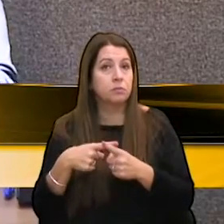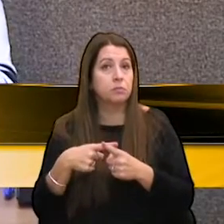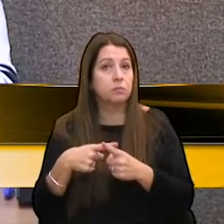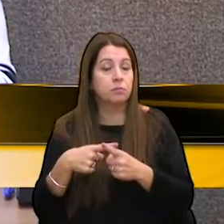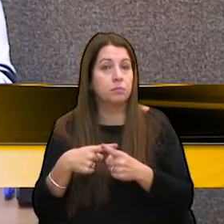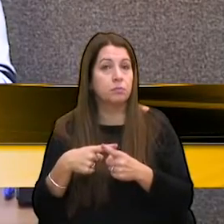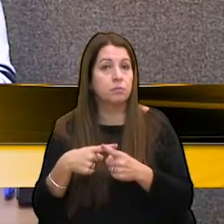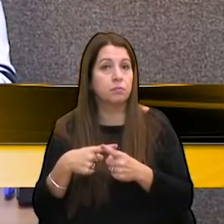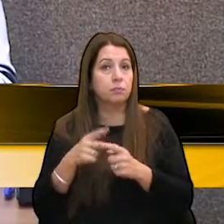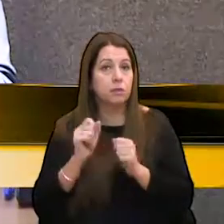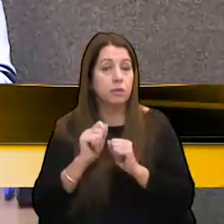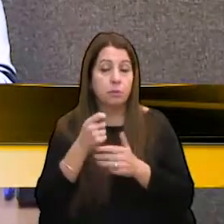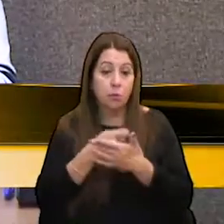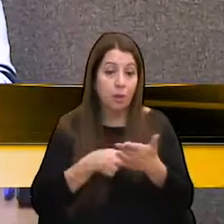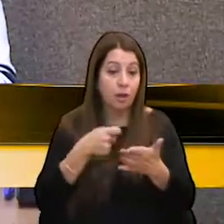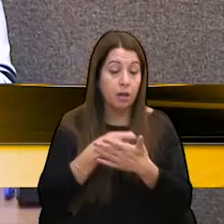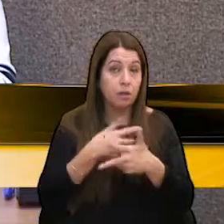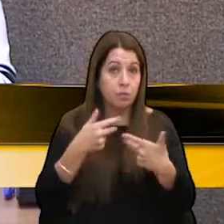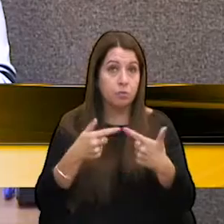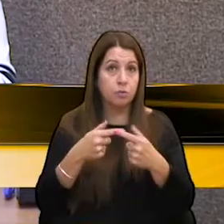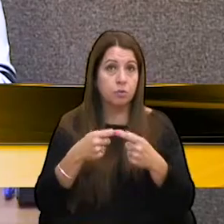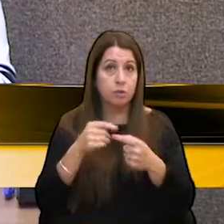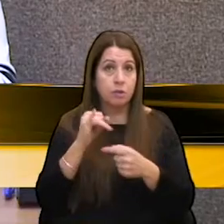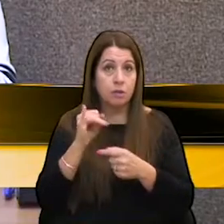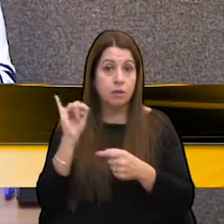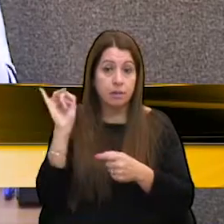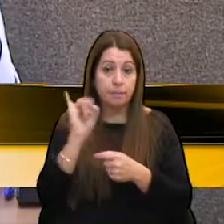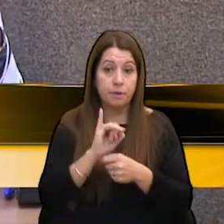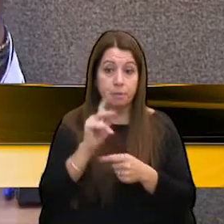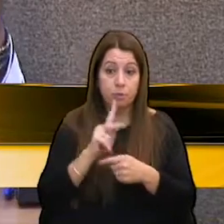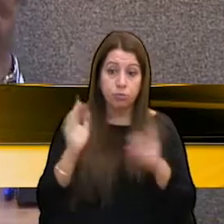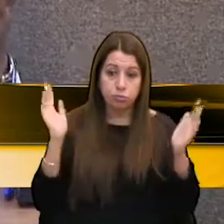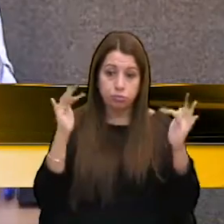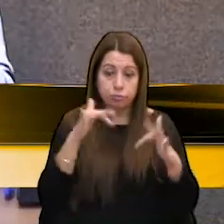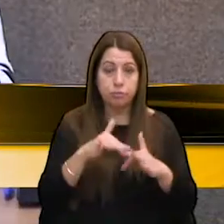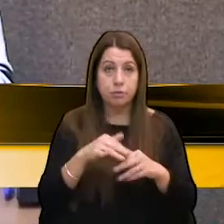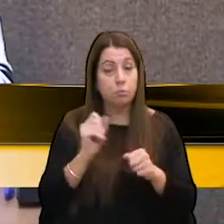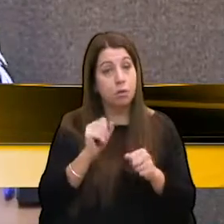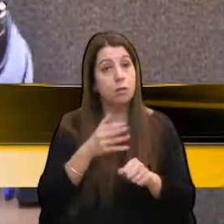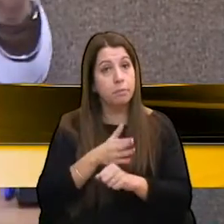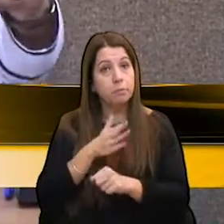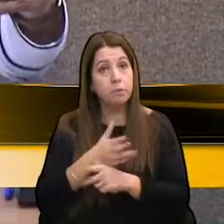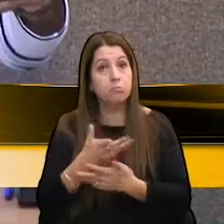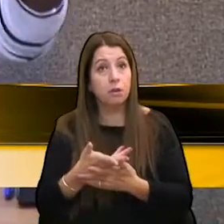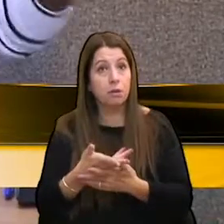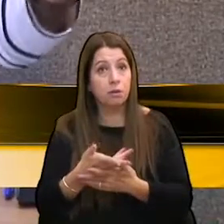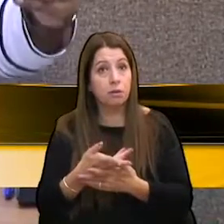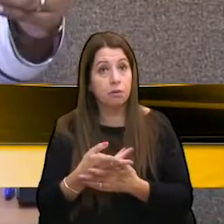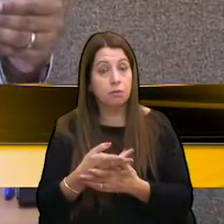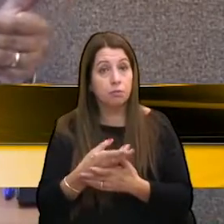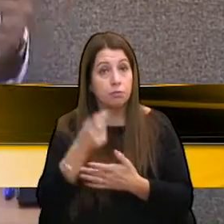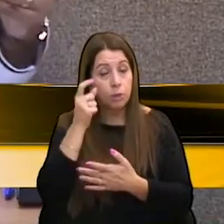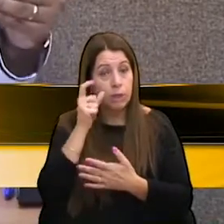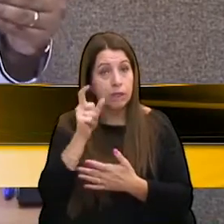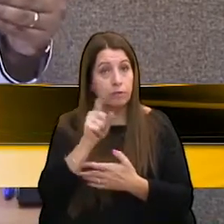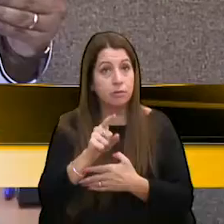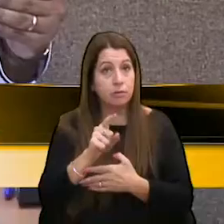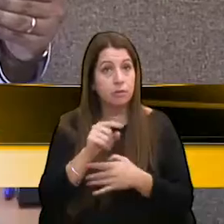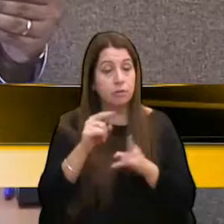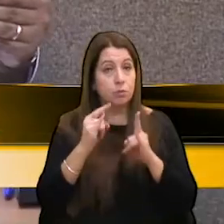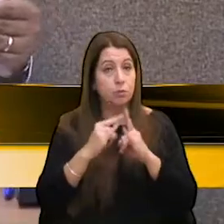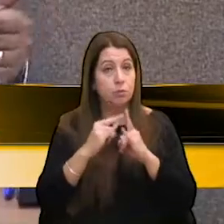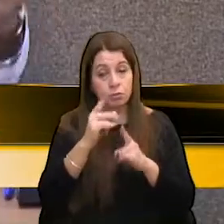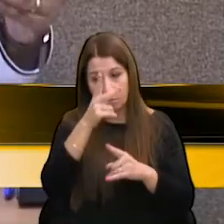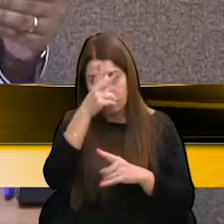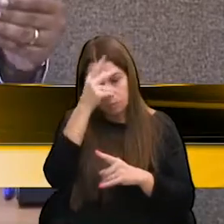sempre uma guerreira nessas questões dos imigrantes, para que nós pudéssemos participar Né? Mas o que chamou atenção ali foi um órgão